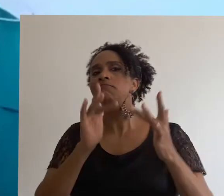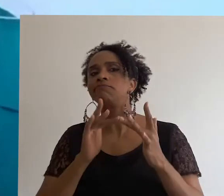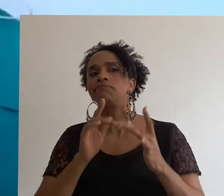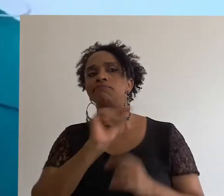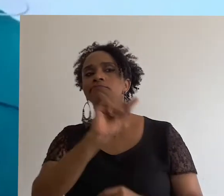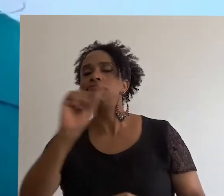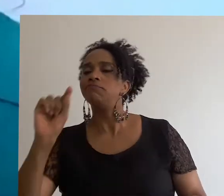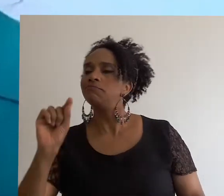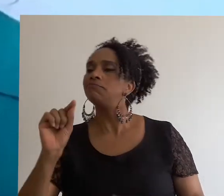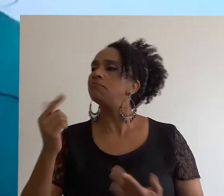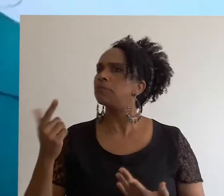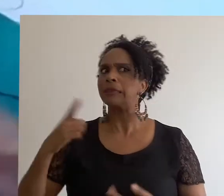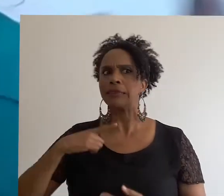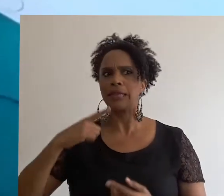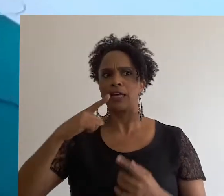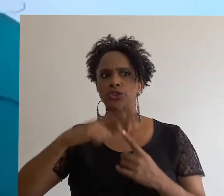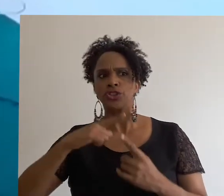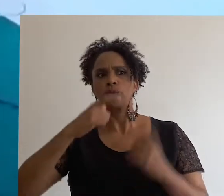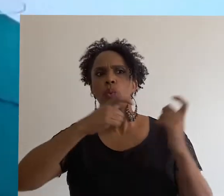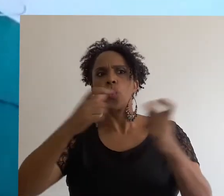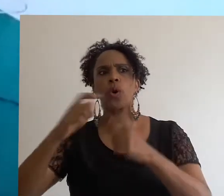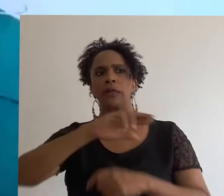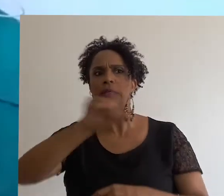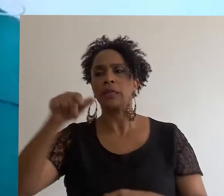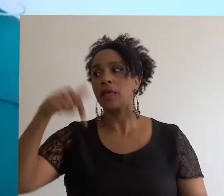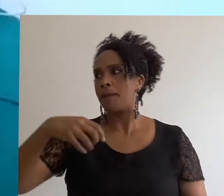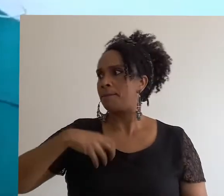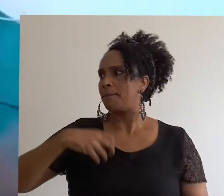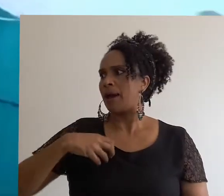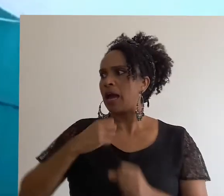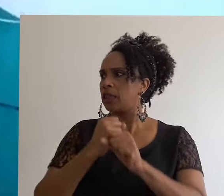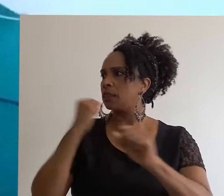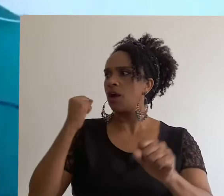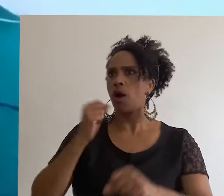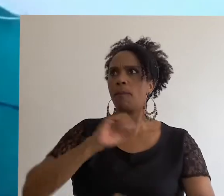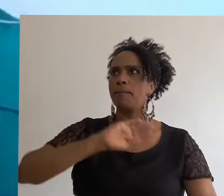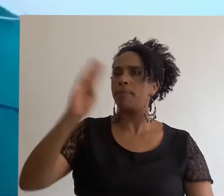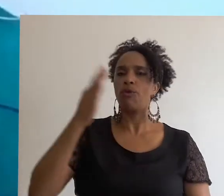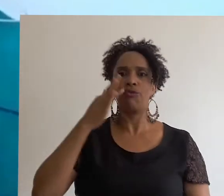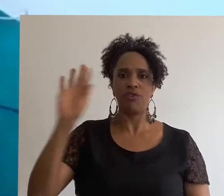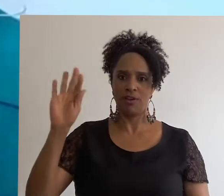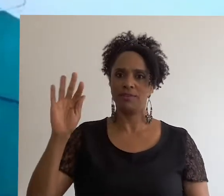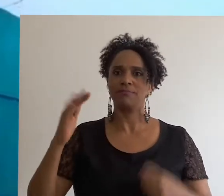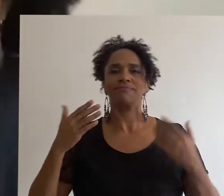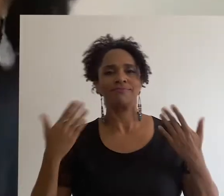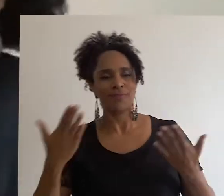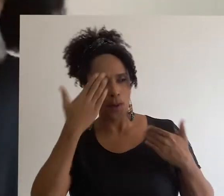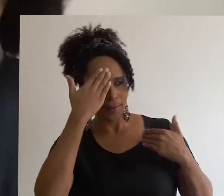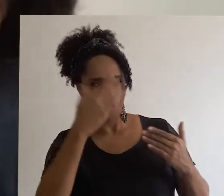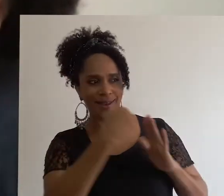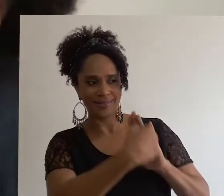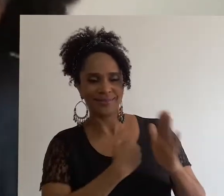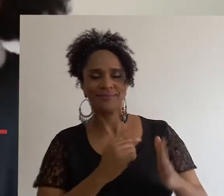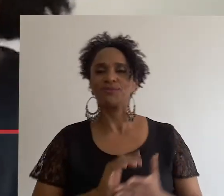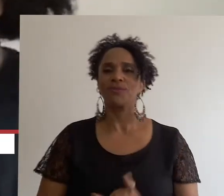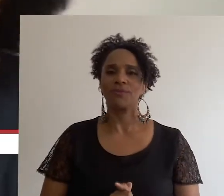atender as comunidades externas nas diferentes regiões de um estado como a Bahia, que é maior que a França, né? Obrigada, Bárbara, pela